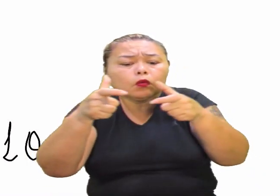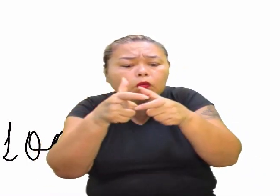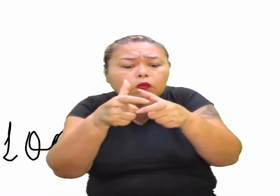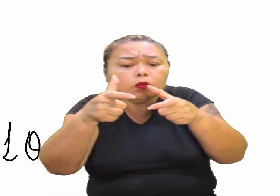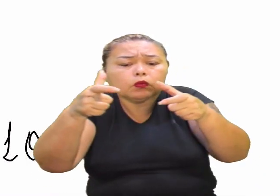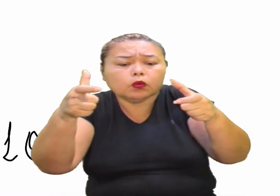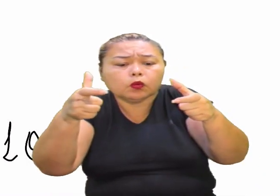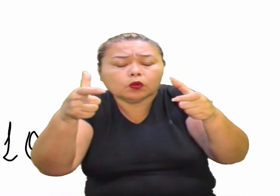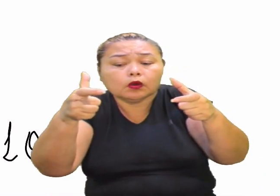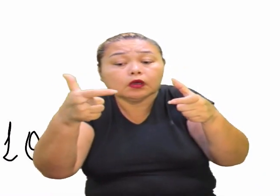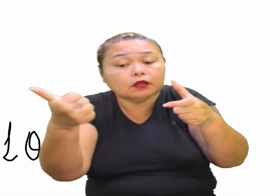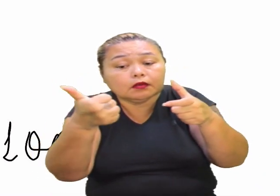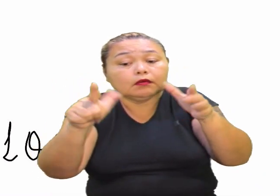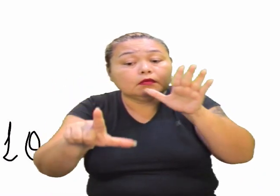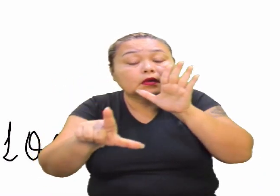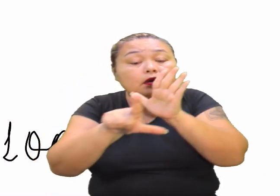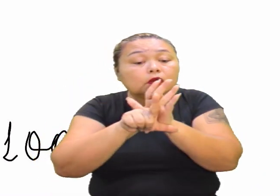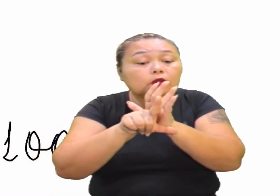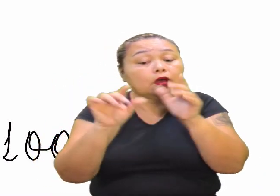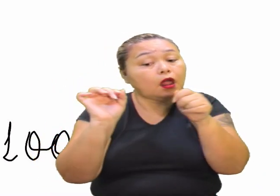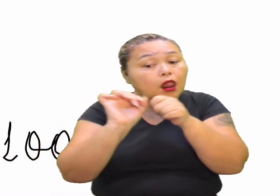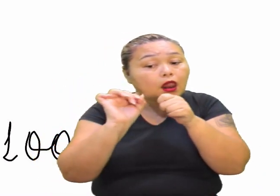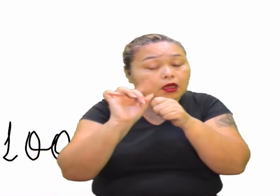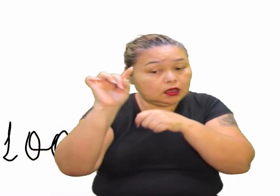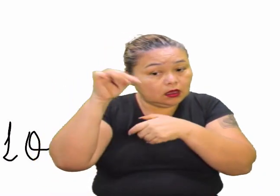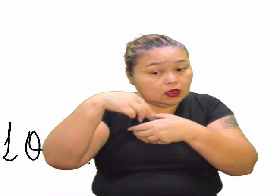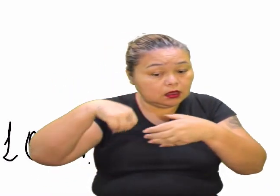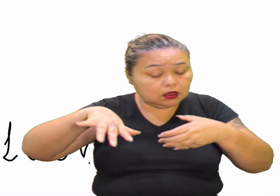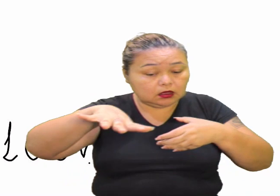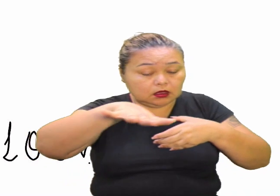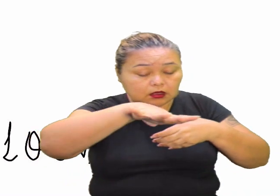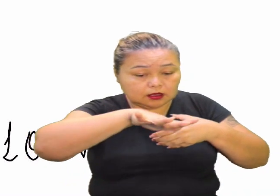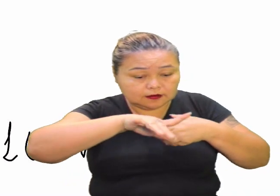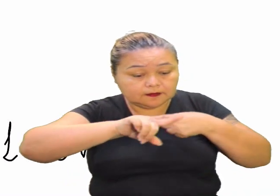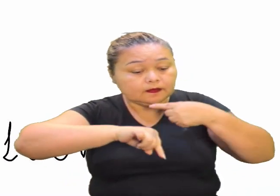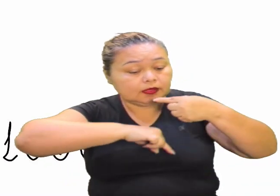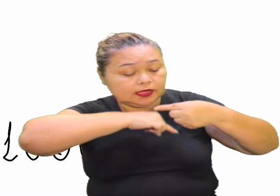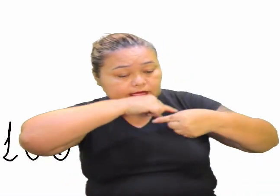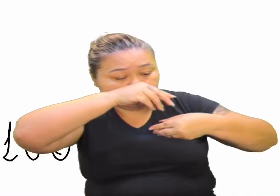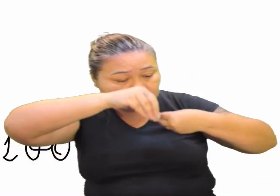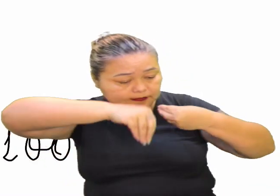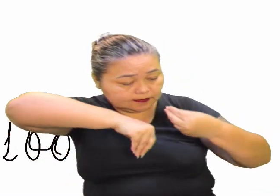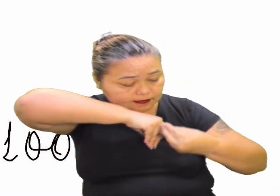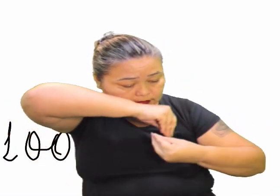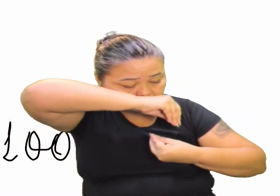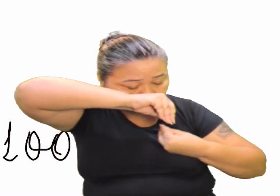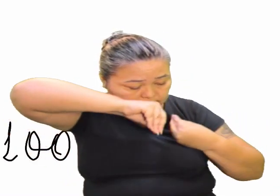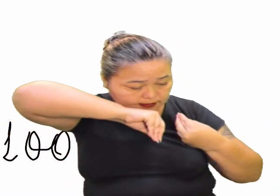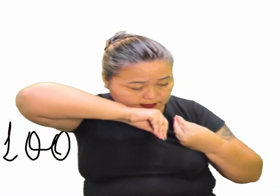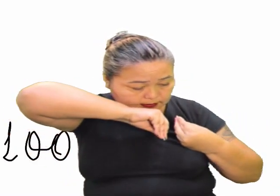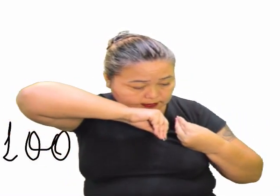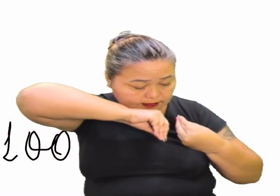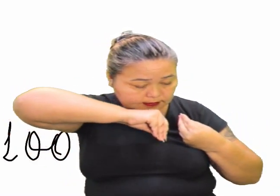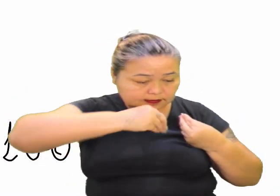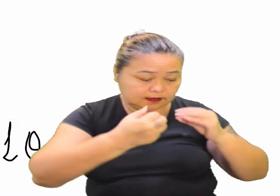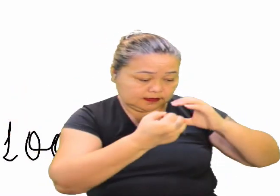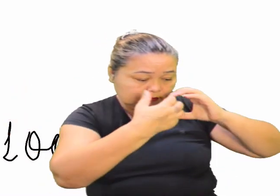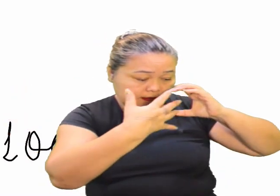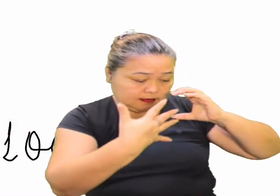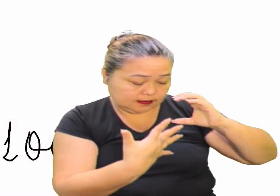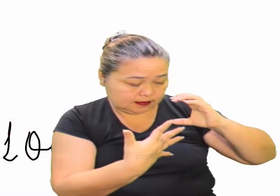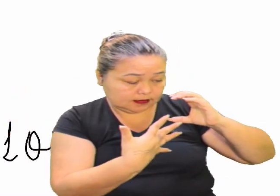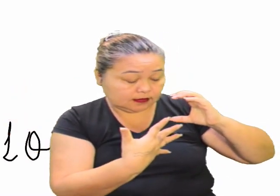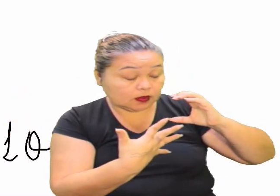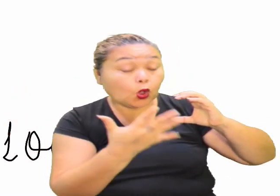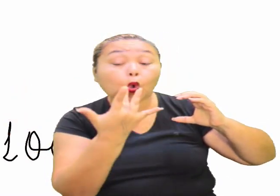na primeira lei é quando eu falo, toda vez que você cruza um caráter, qual é o